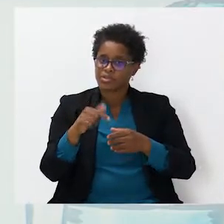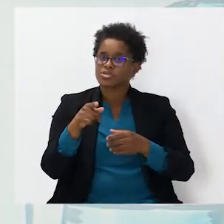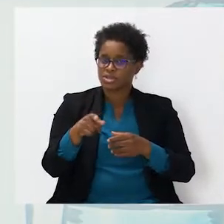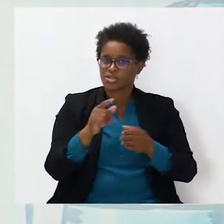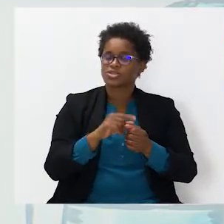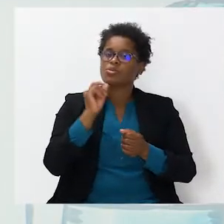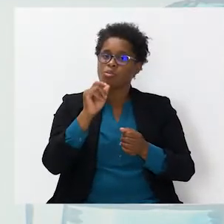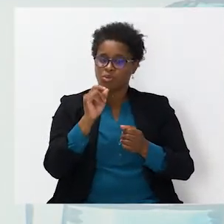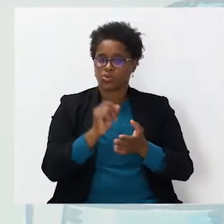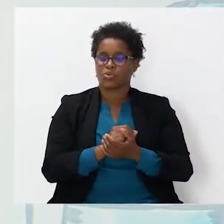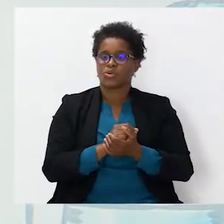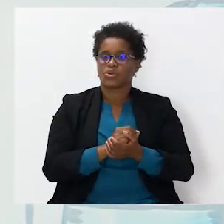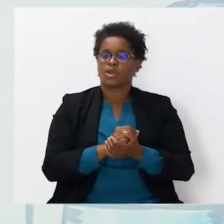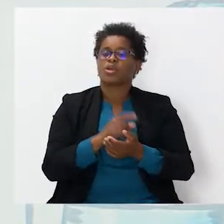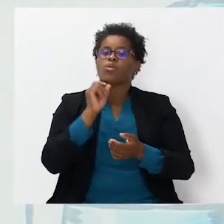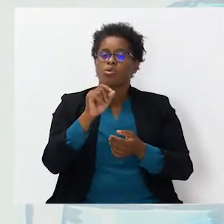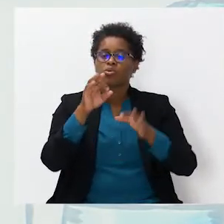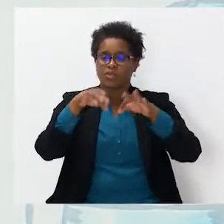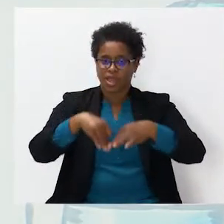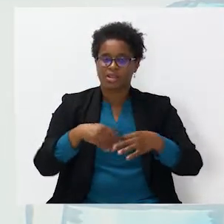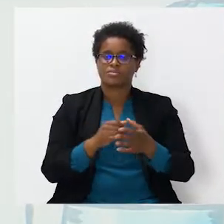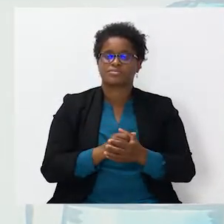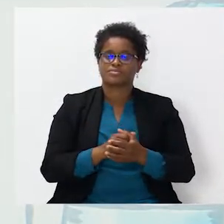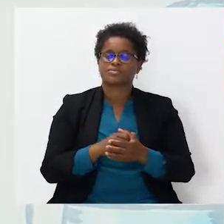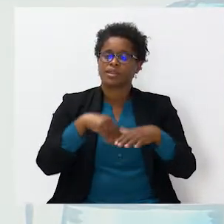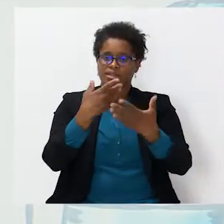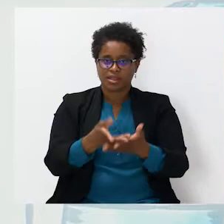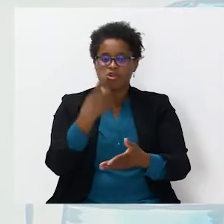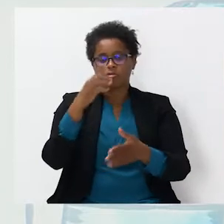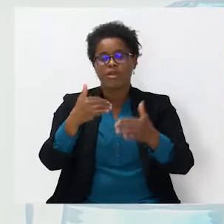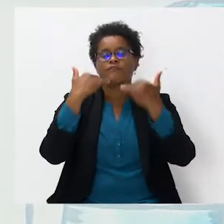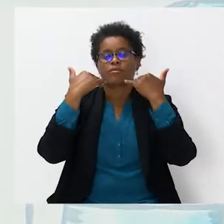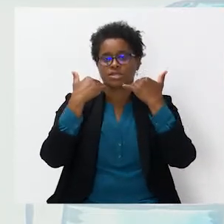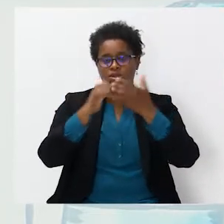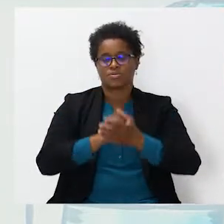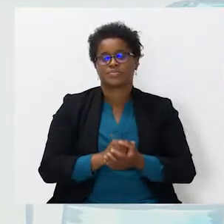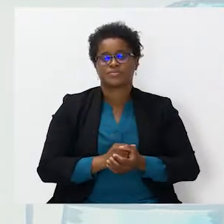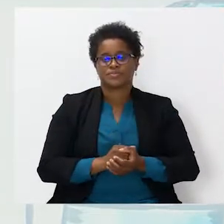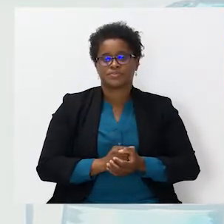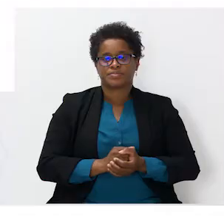este ponto, que é o ponto final. Dá-nos uma informação.